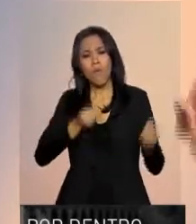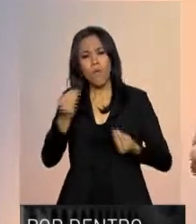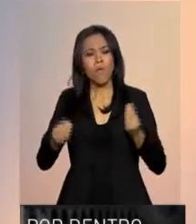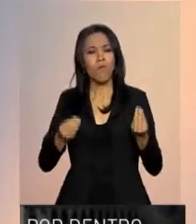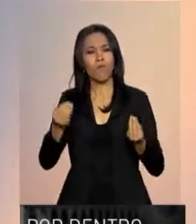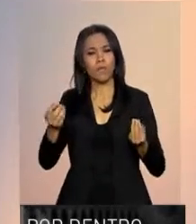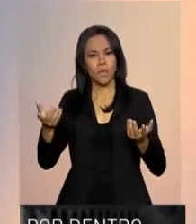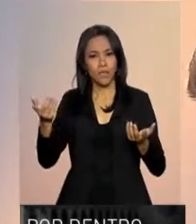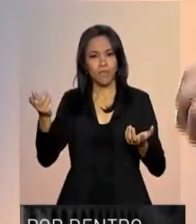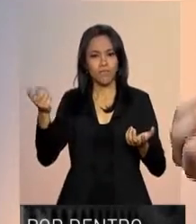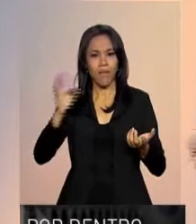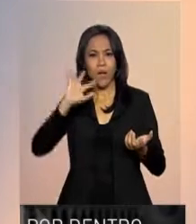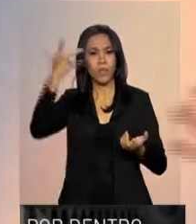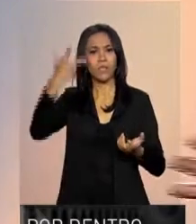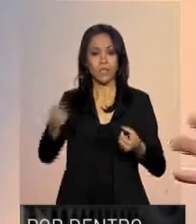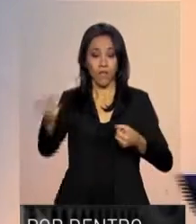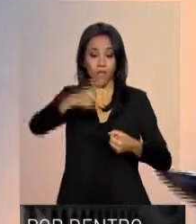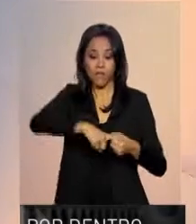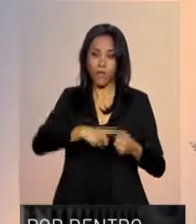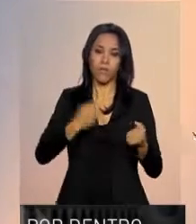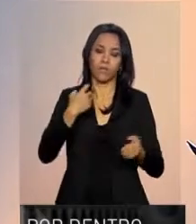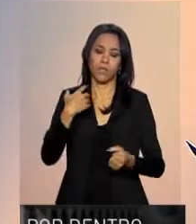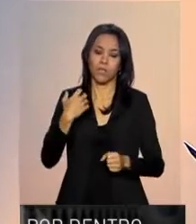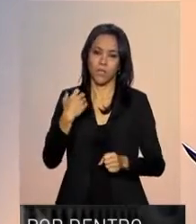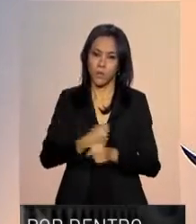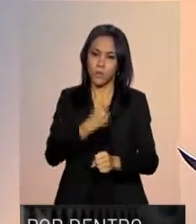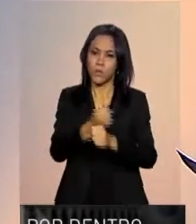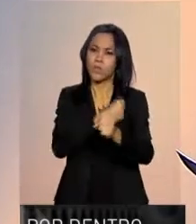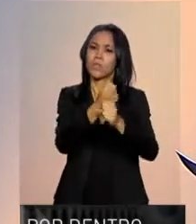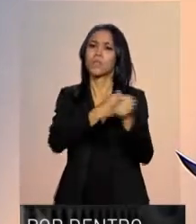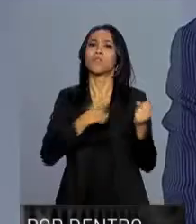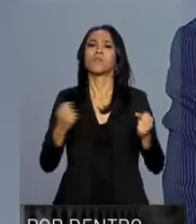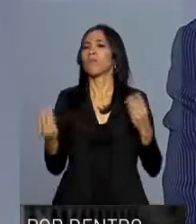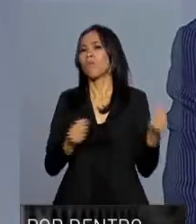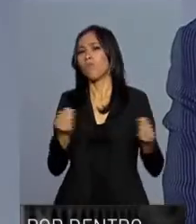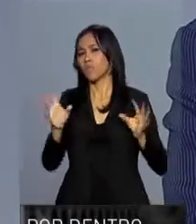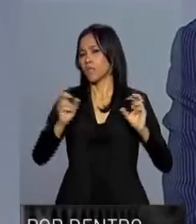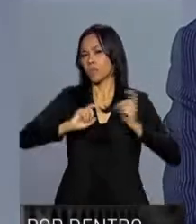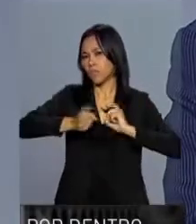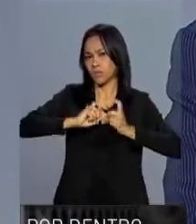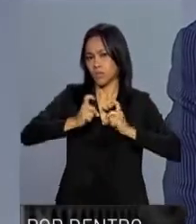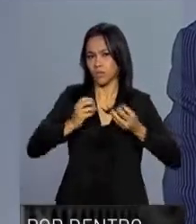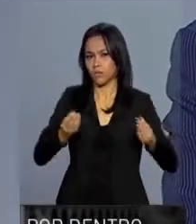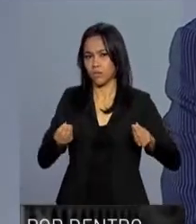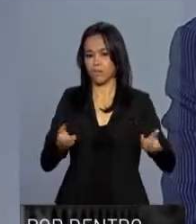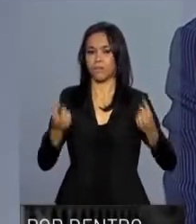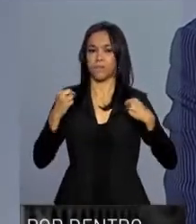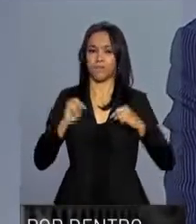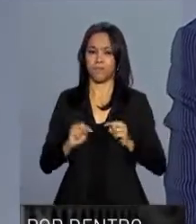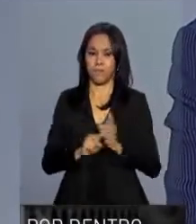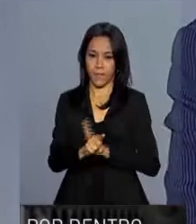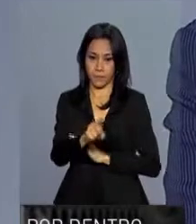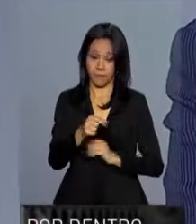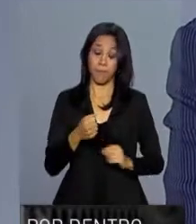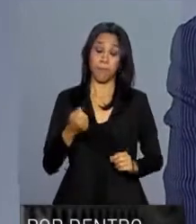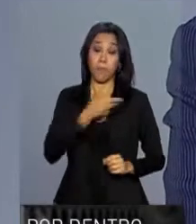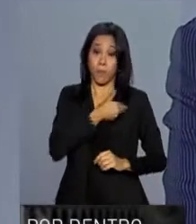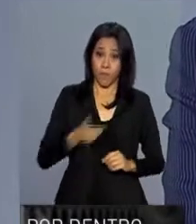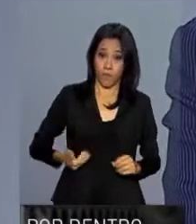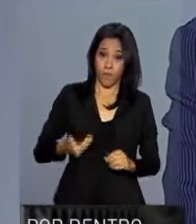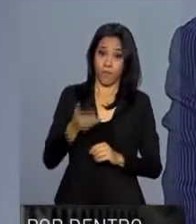retomada da recuperação desse programa como tem sido administrar tudo isso olha o governo é federal na última gestão